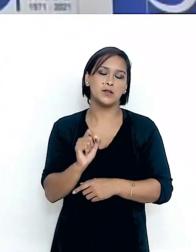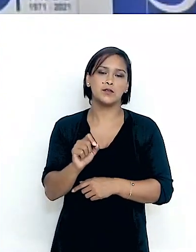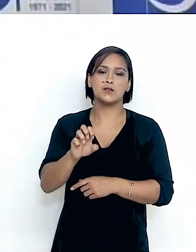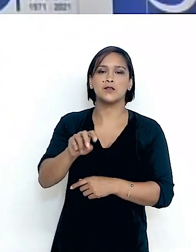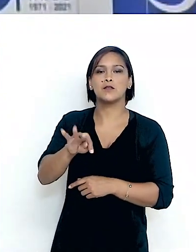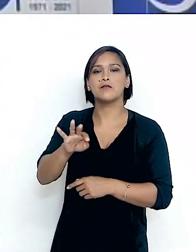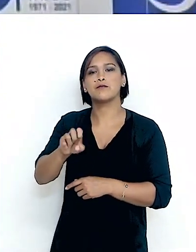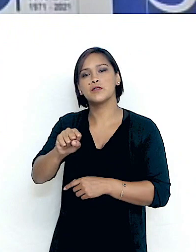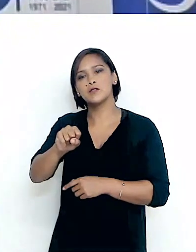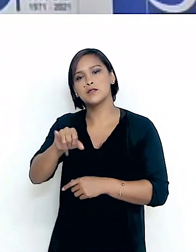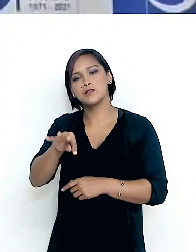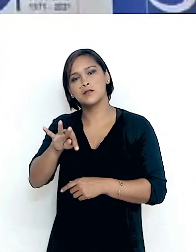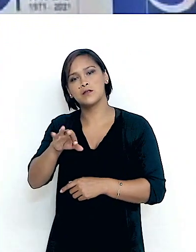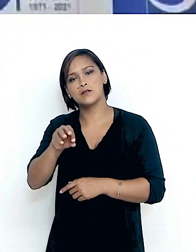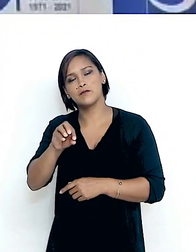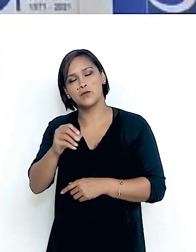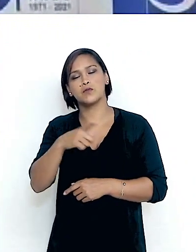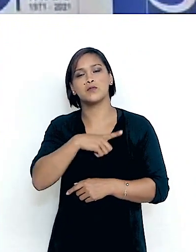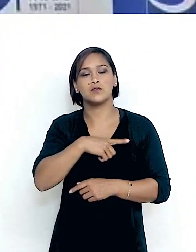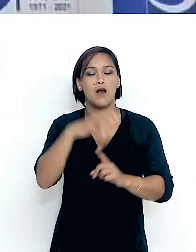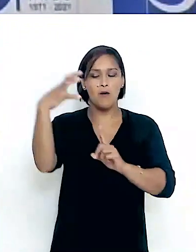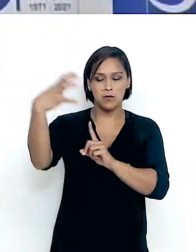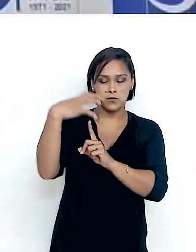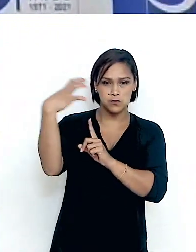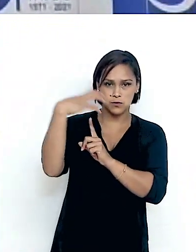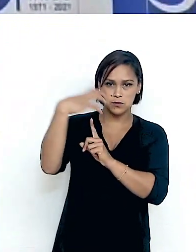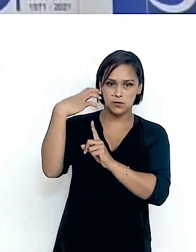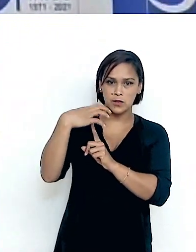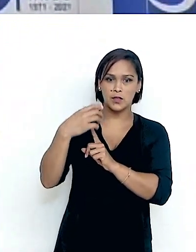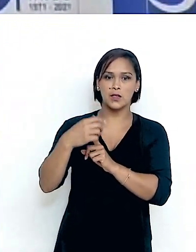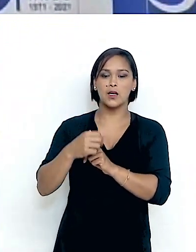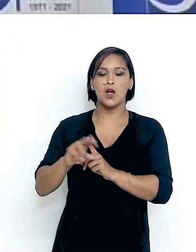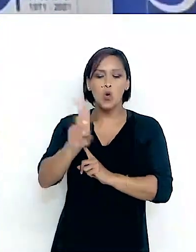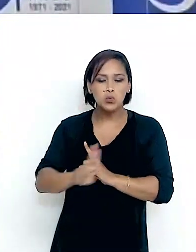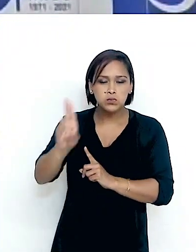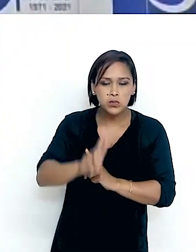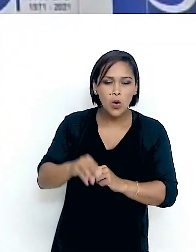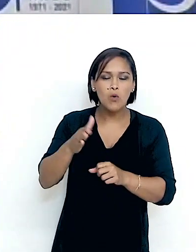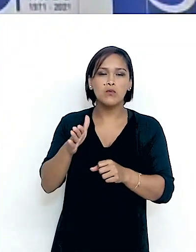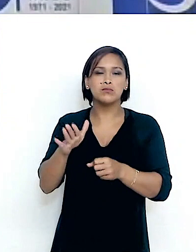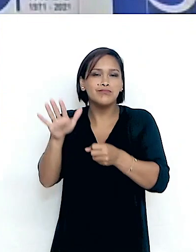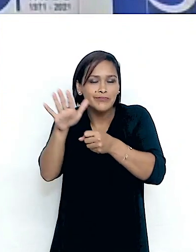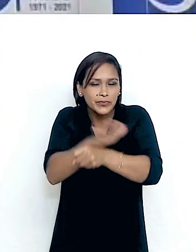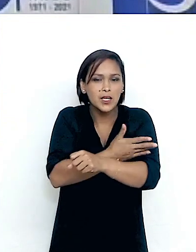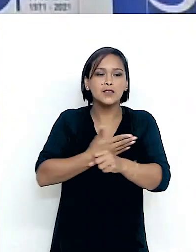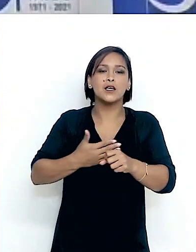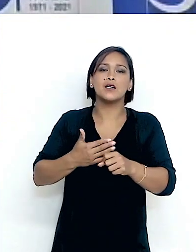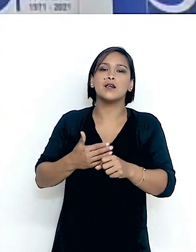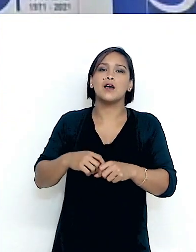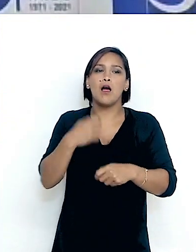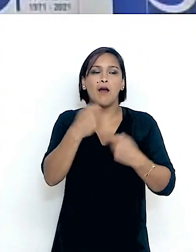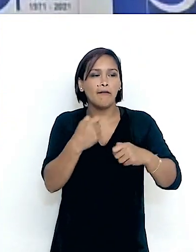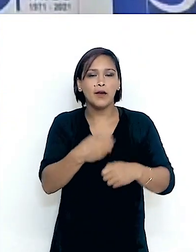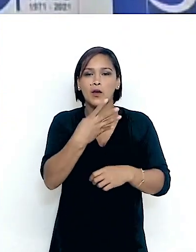gente esteve sob ataque num determinado momento, com acusações de uso excessivo de defensivos, e nós mostramos que, enfim, existem 40